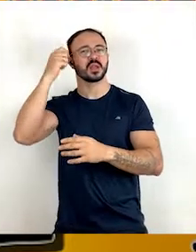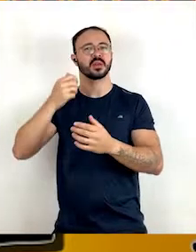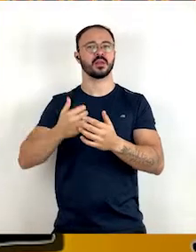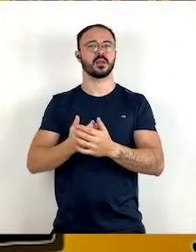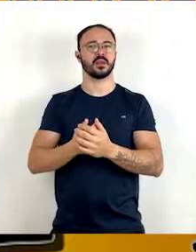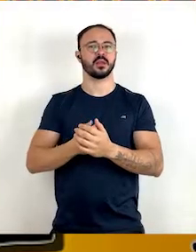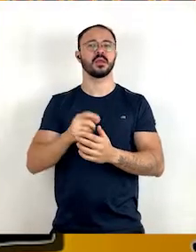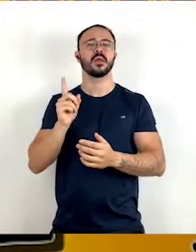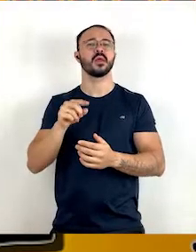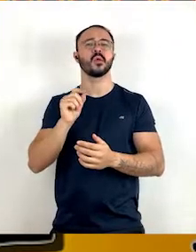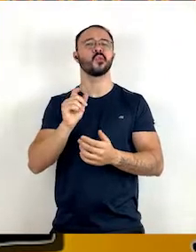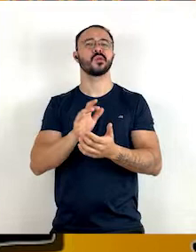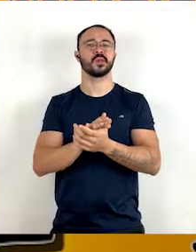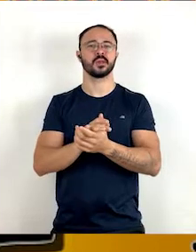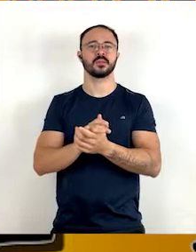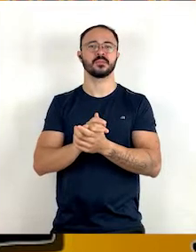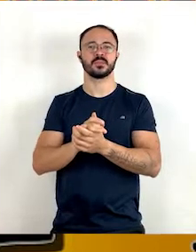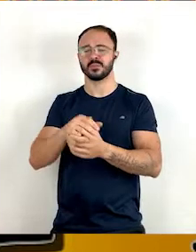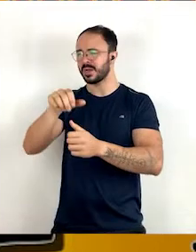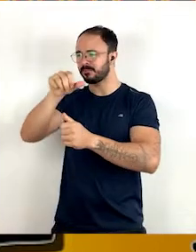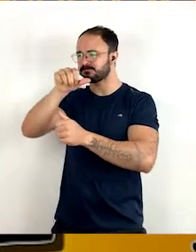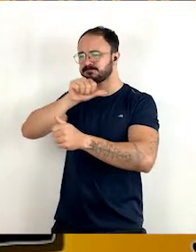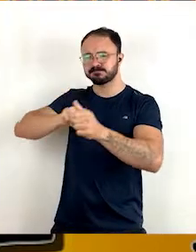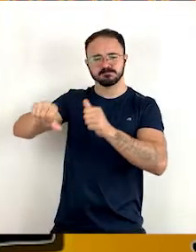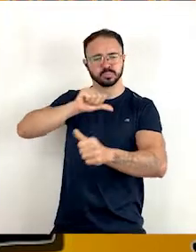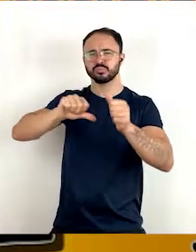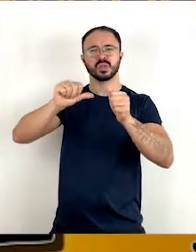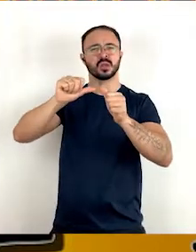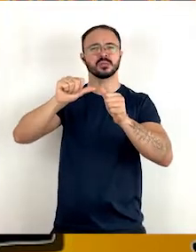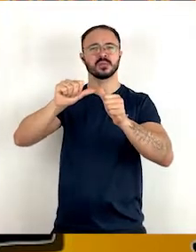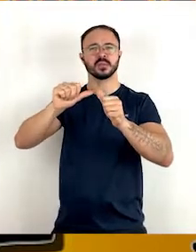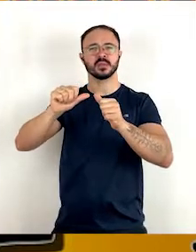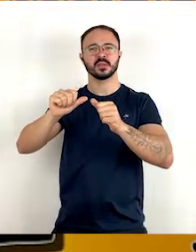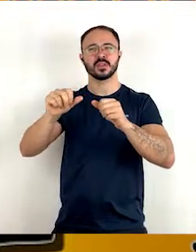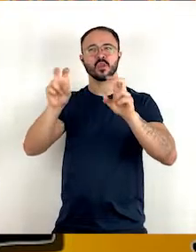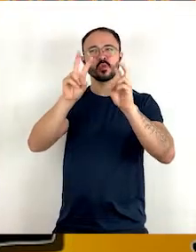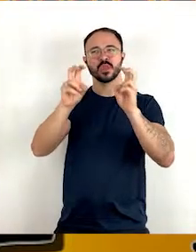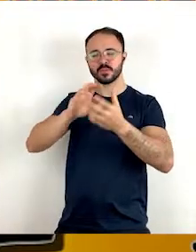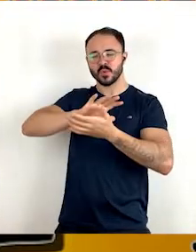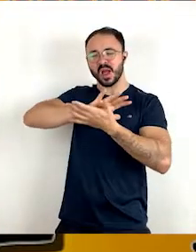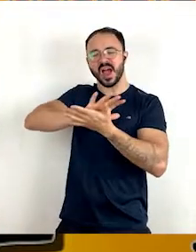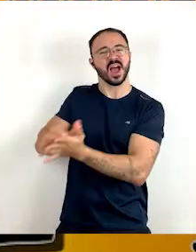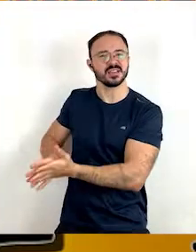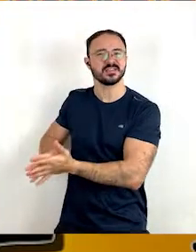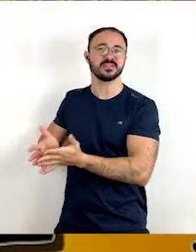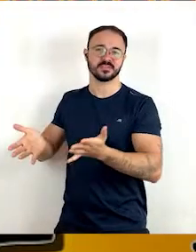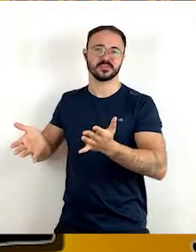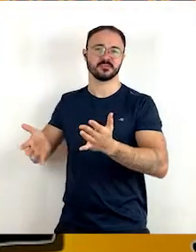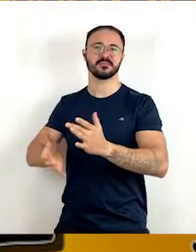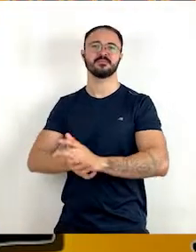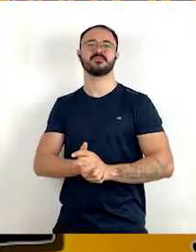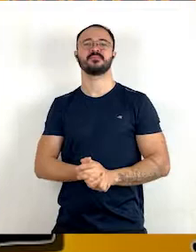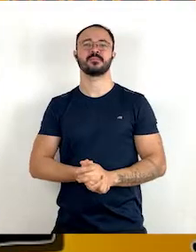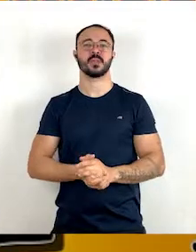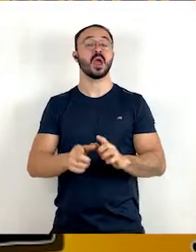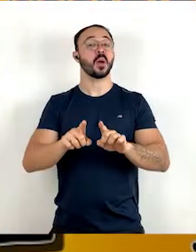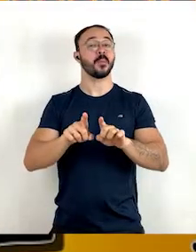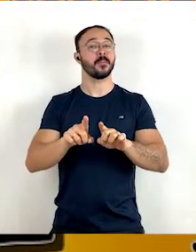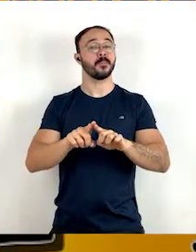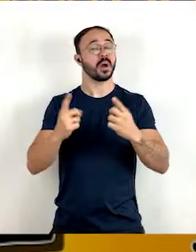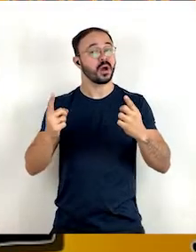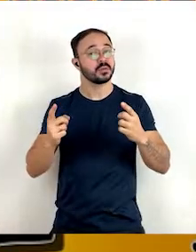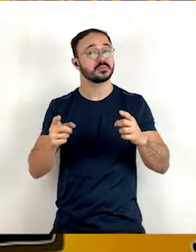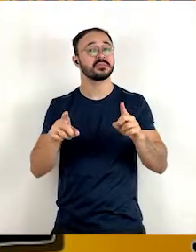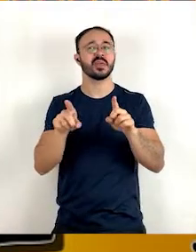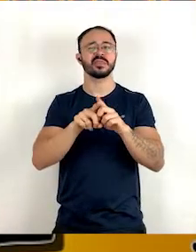Negra é uma ruptura com esse racismo que nós temos, né, um personagem. Mas, ao mesmo tempo, nós